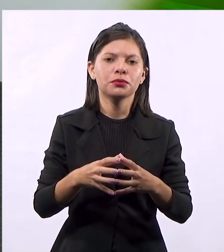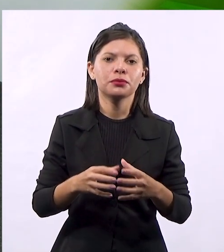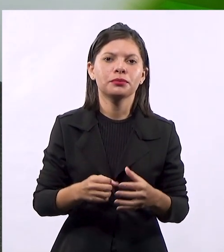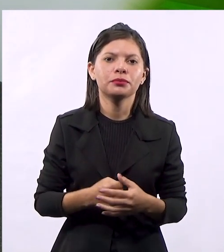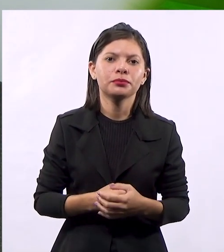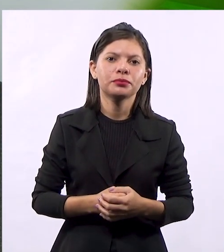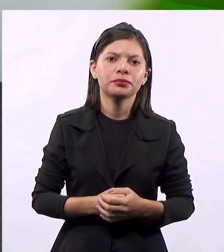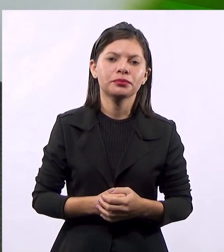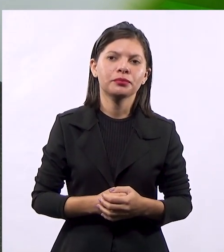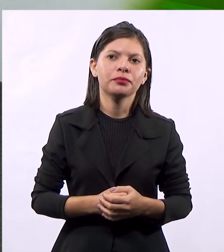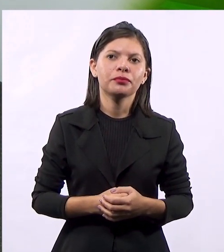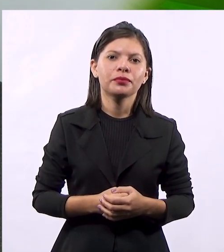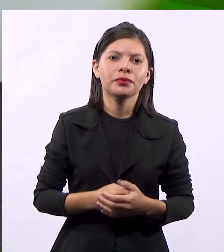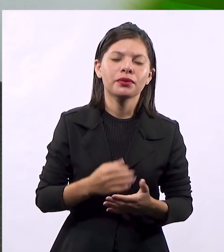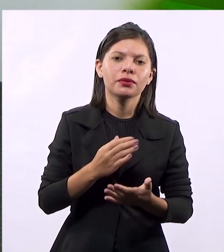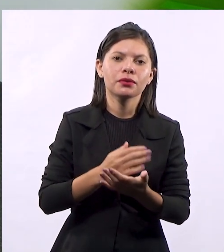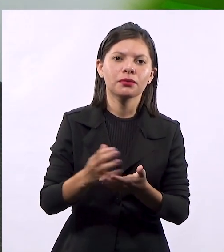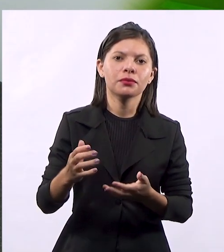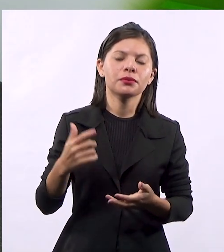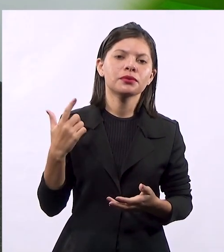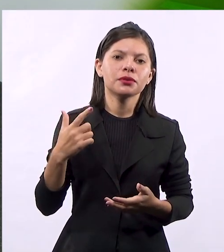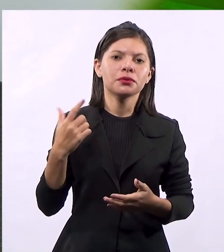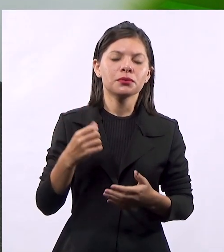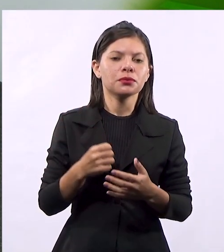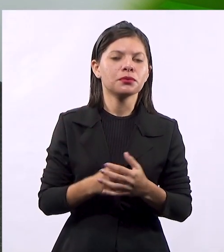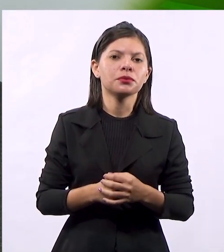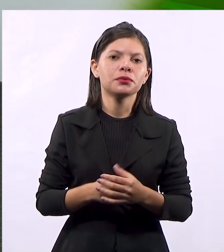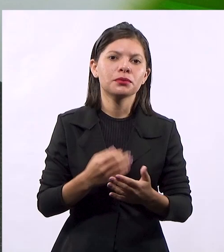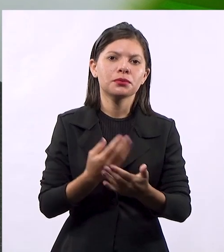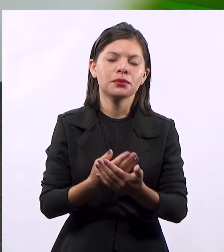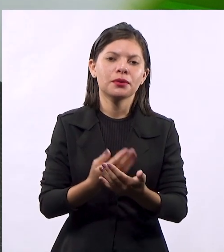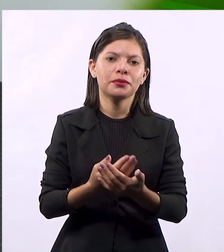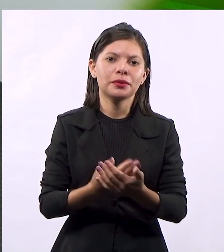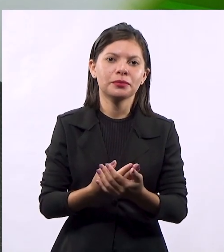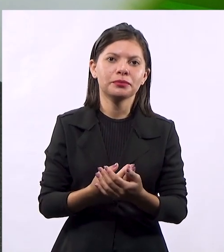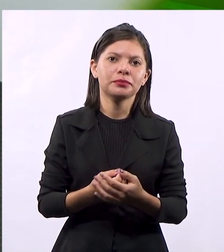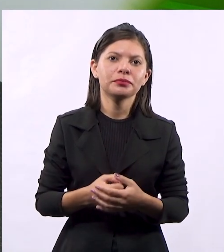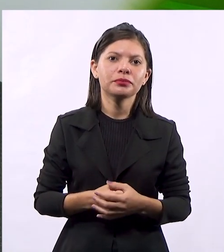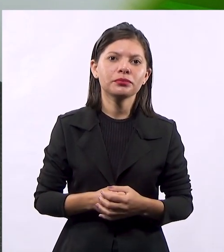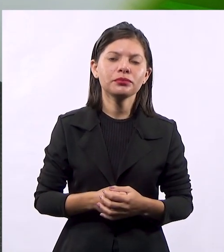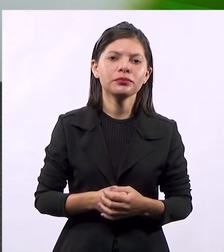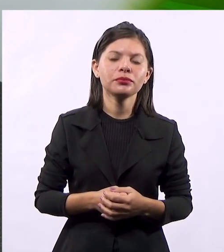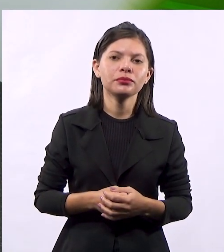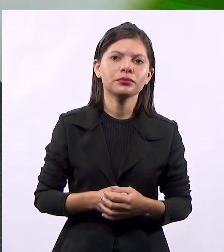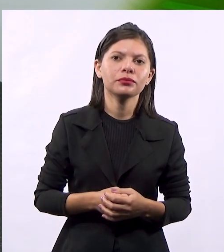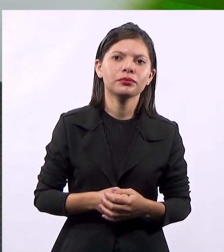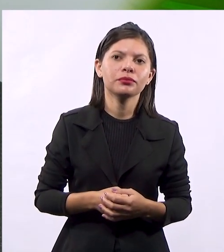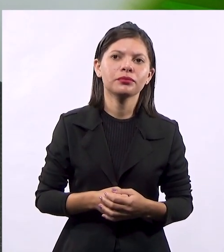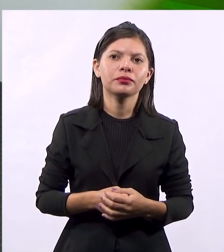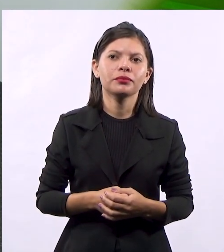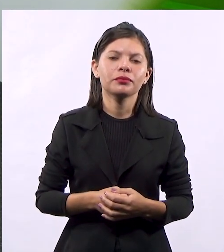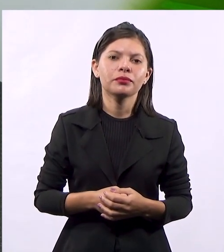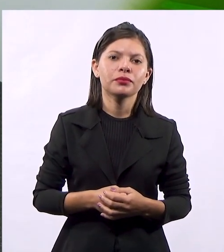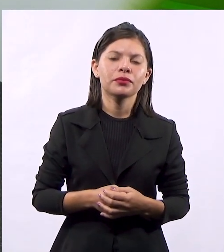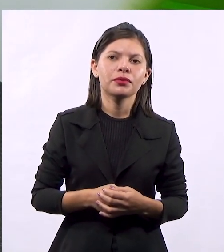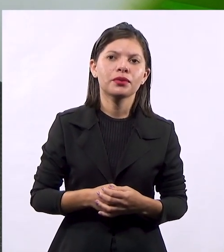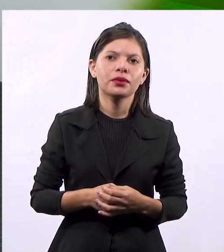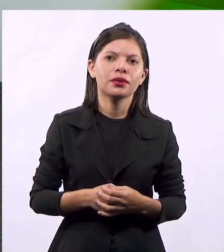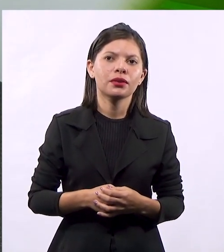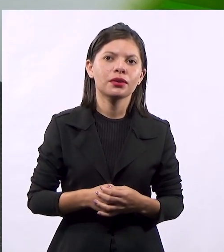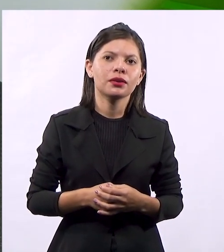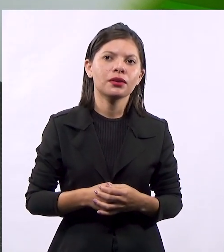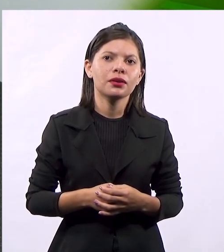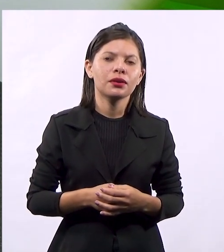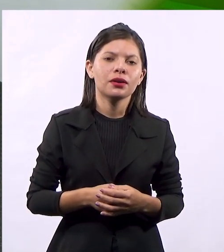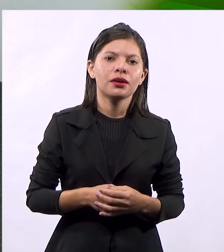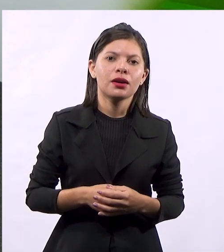poder, determinar quem exerça a vontade e garantirá a consecução de seus interesses. Então, a partir